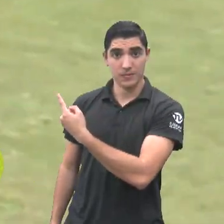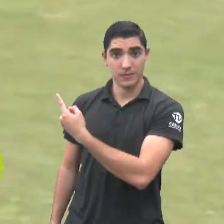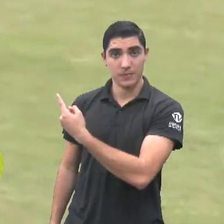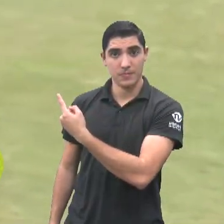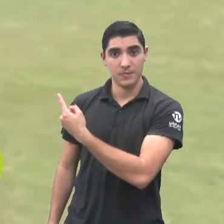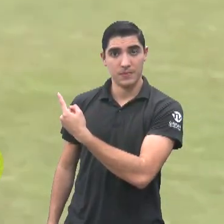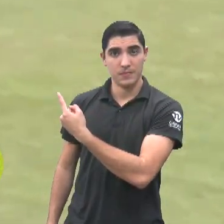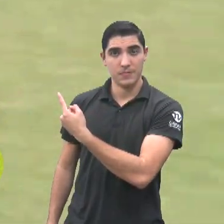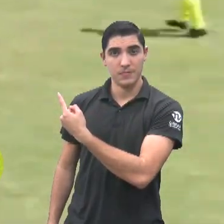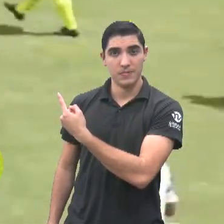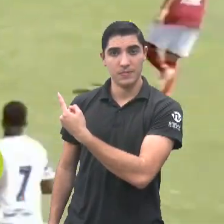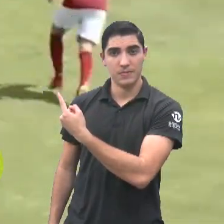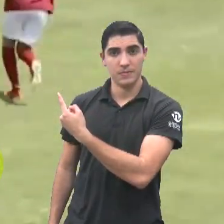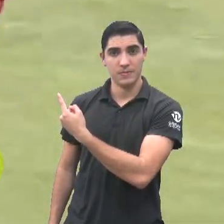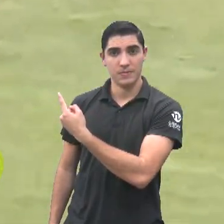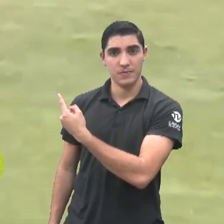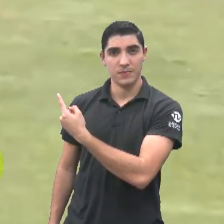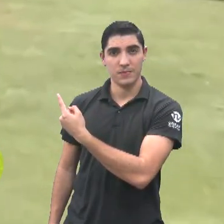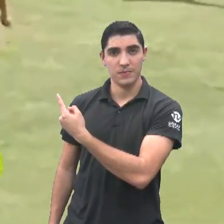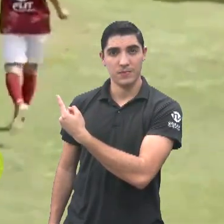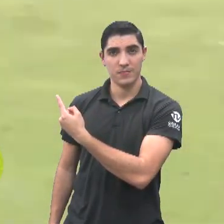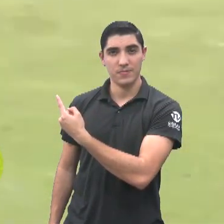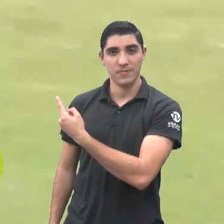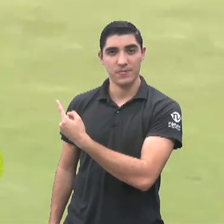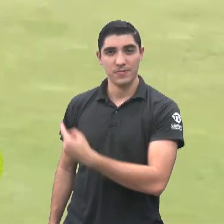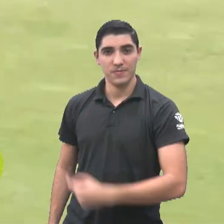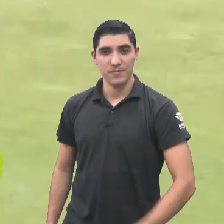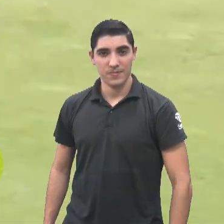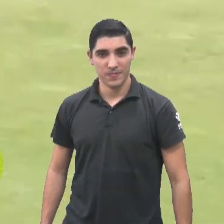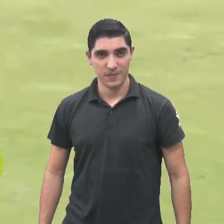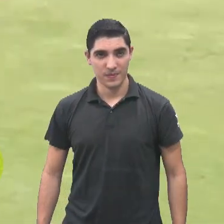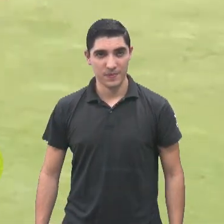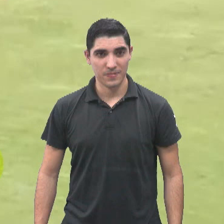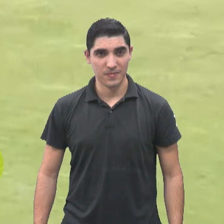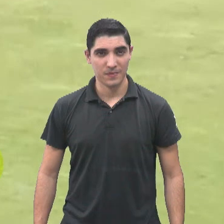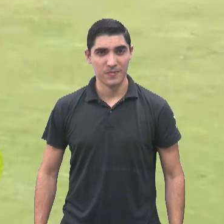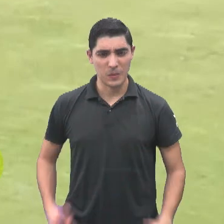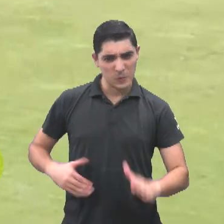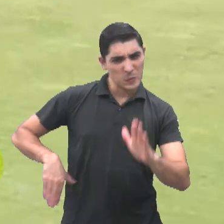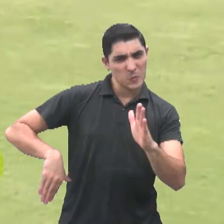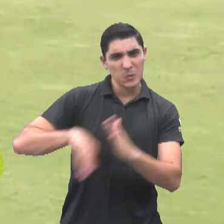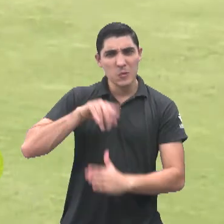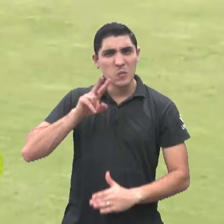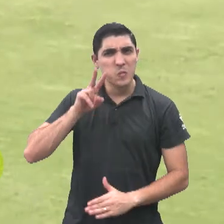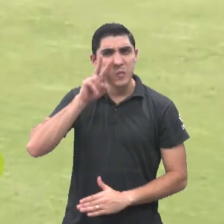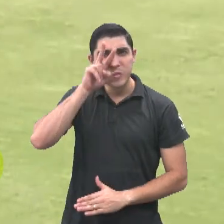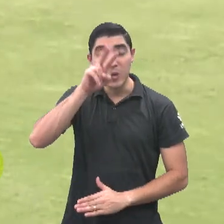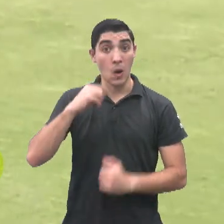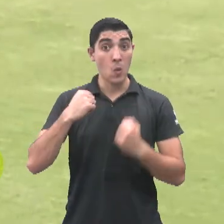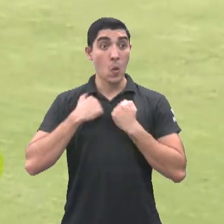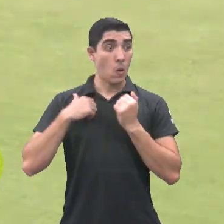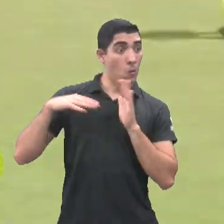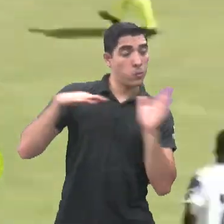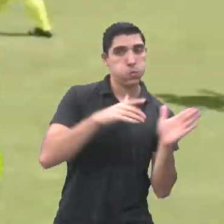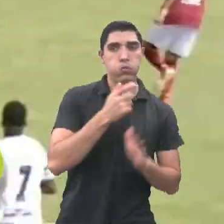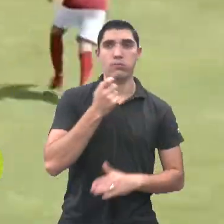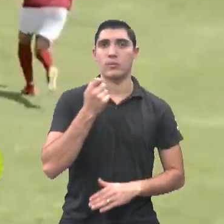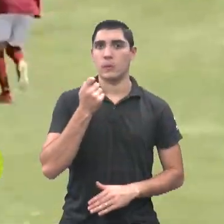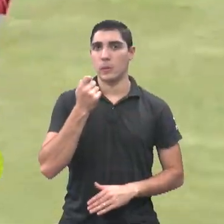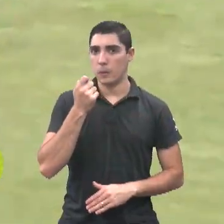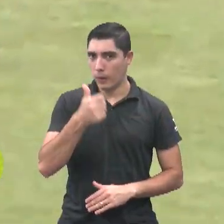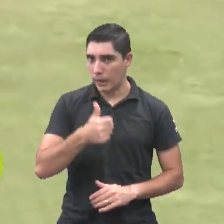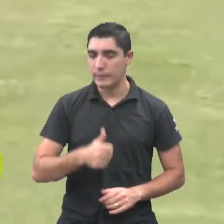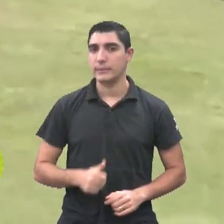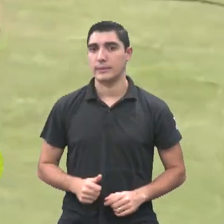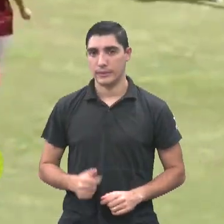na intermediária, tocou para Natan. Na intermediária, ele dominou e soltou a bomba. A bola passou à direita de Jefferson Souza, com